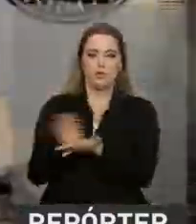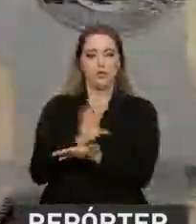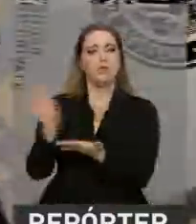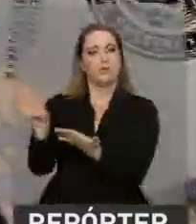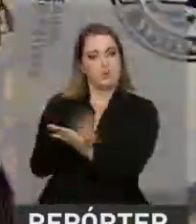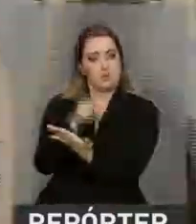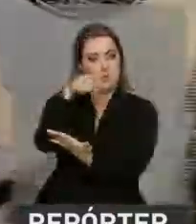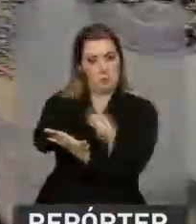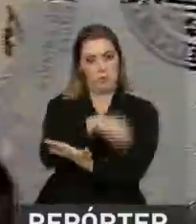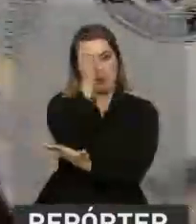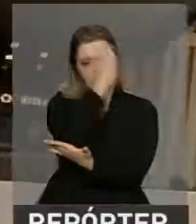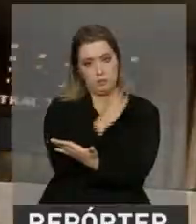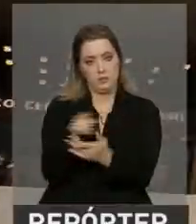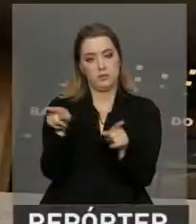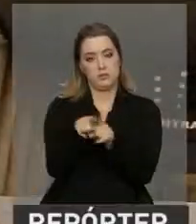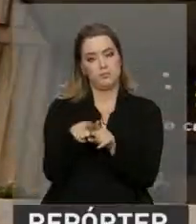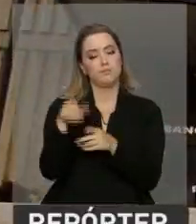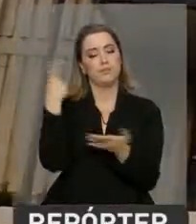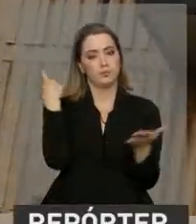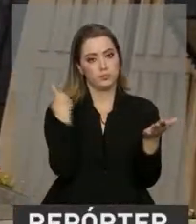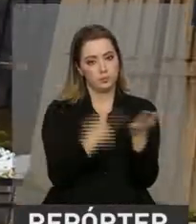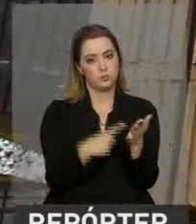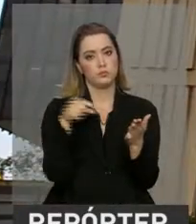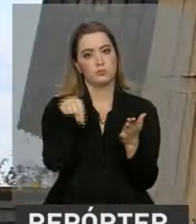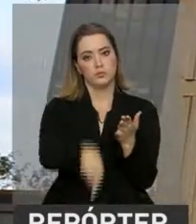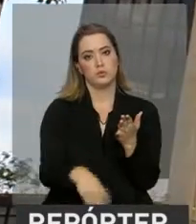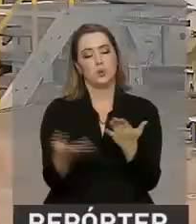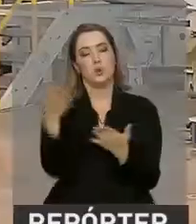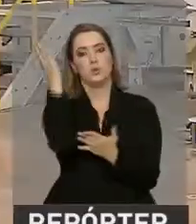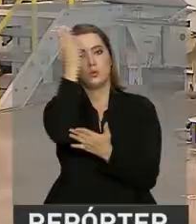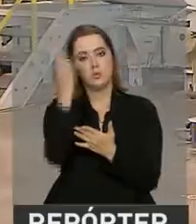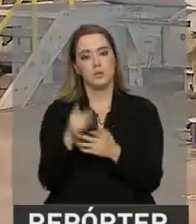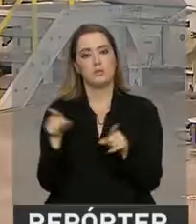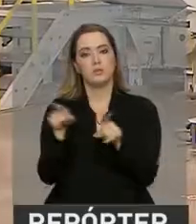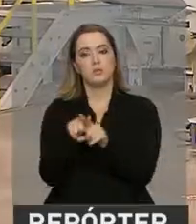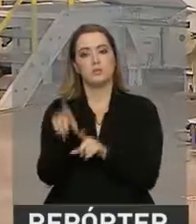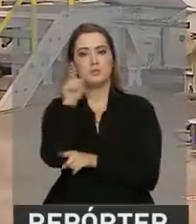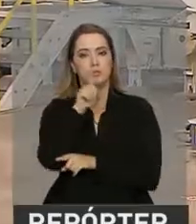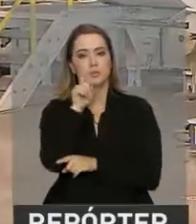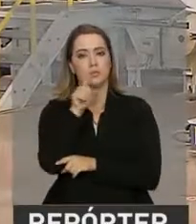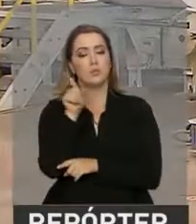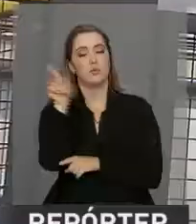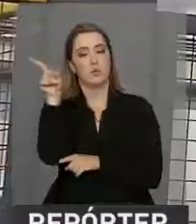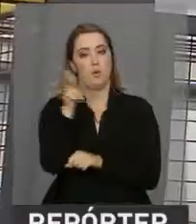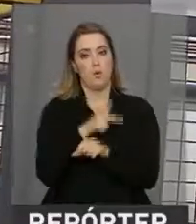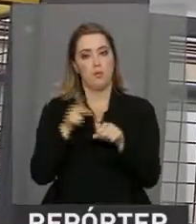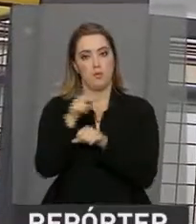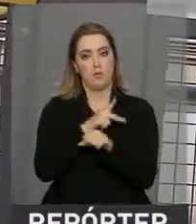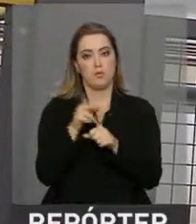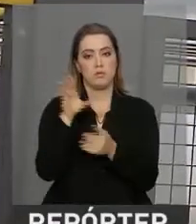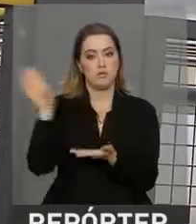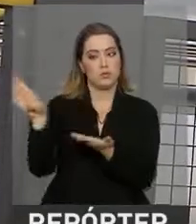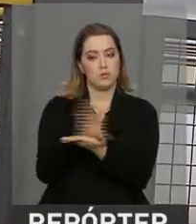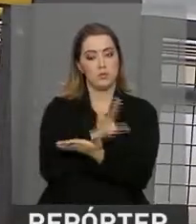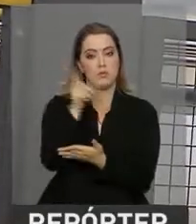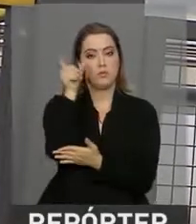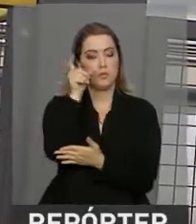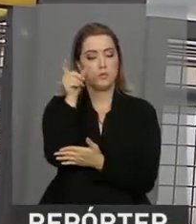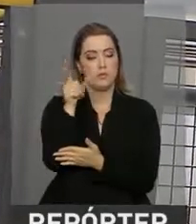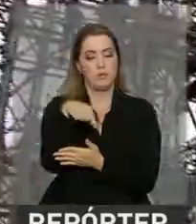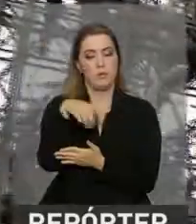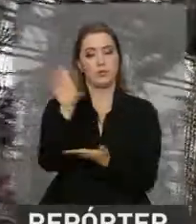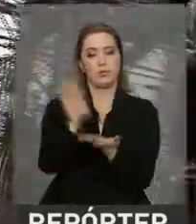paa Brasil e Estados Unidos segundo o banco central o país é um dos cinco maiores investidores externos na economia